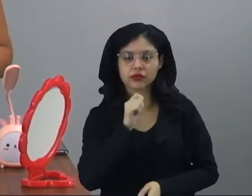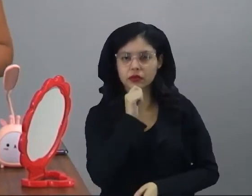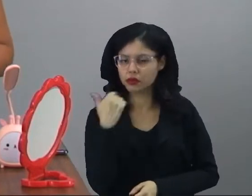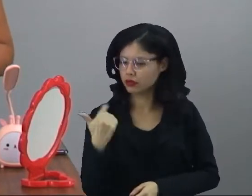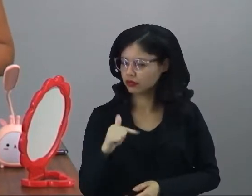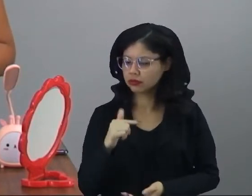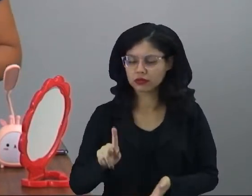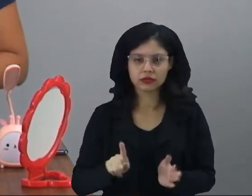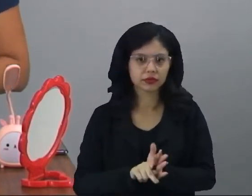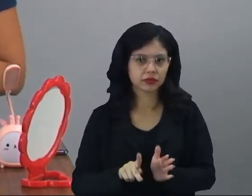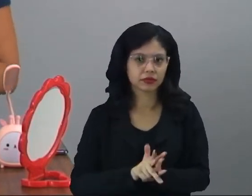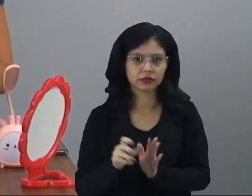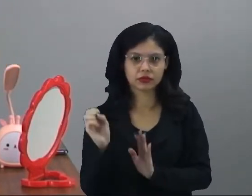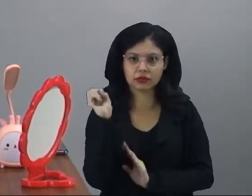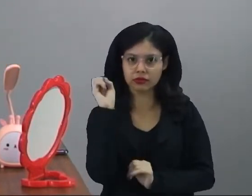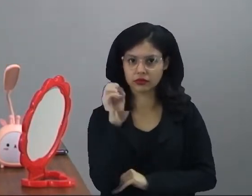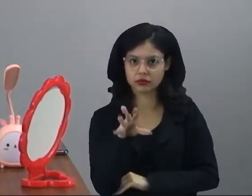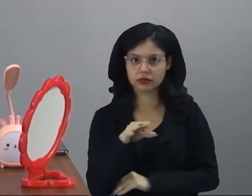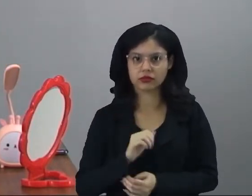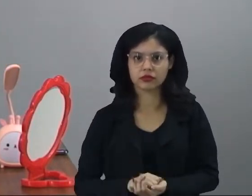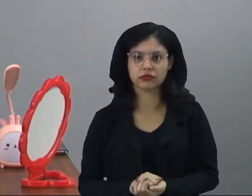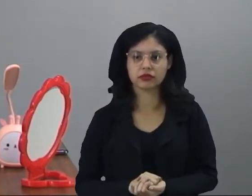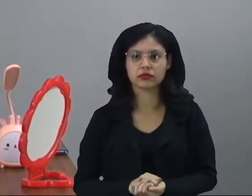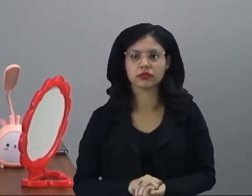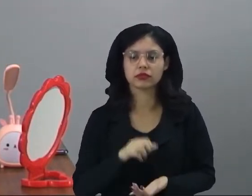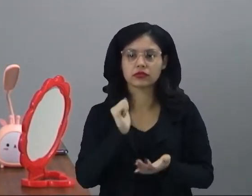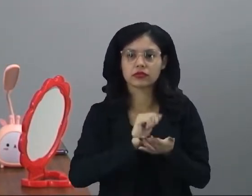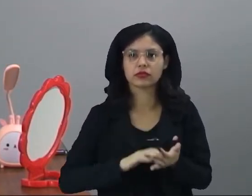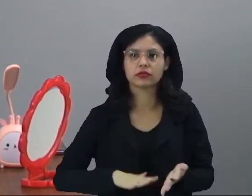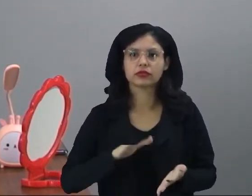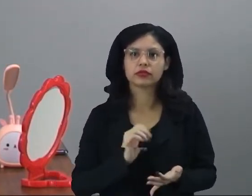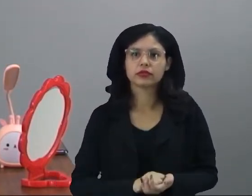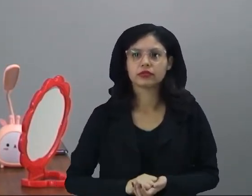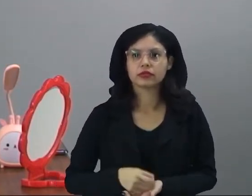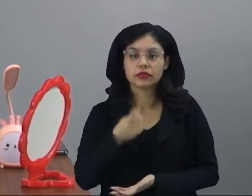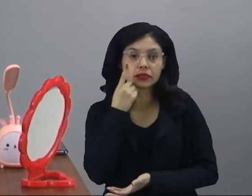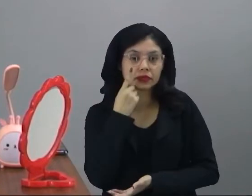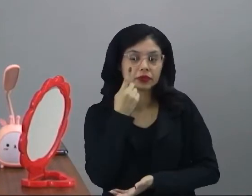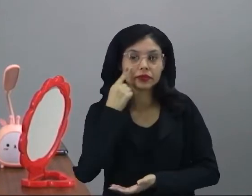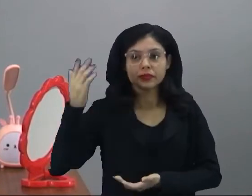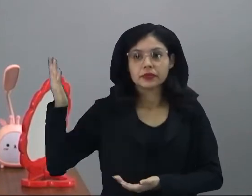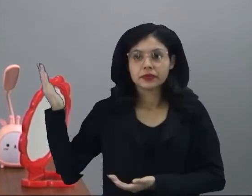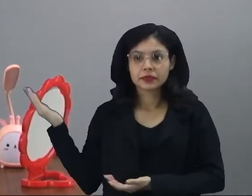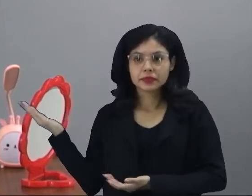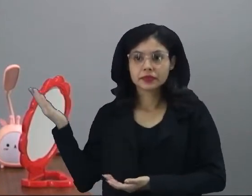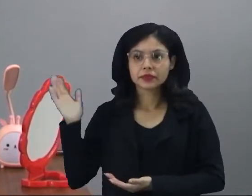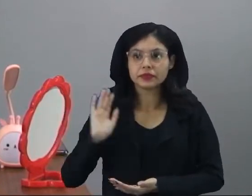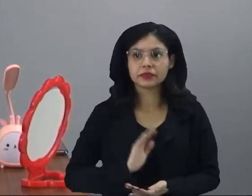uma luz própria. Vamos para a nossa atividade? Olhe para o cartaz.